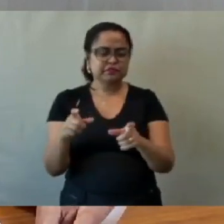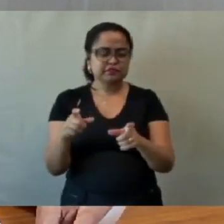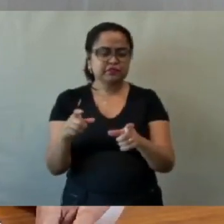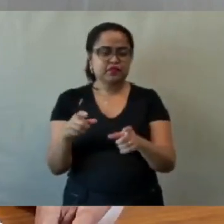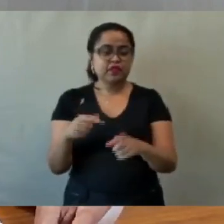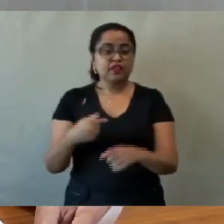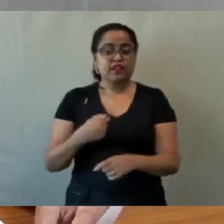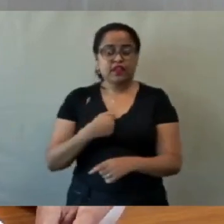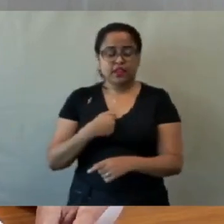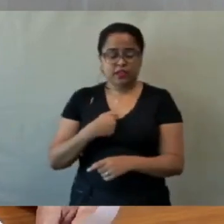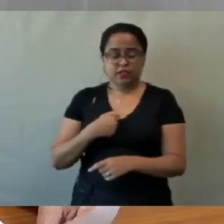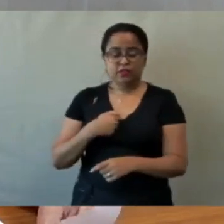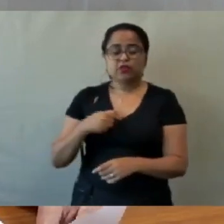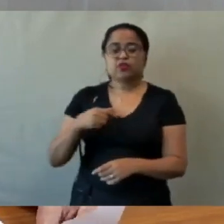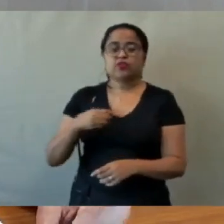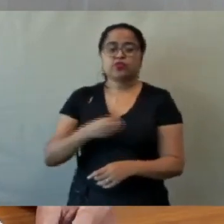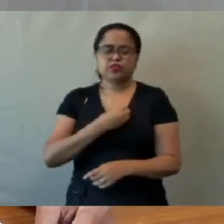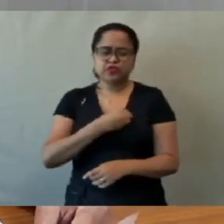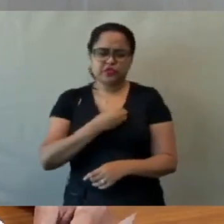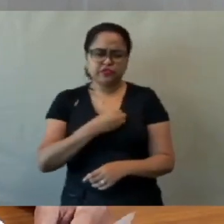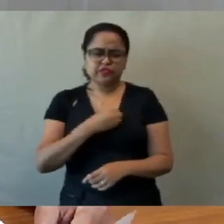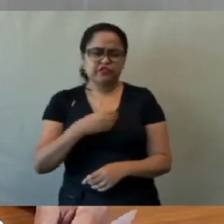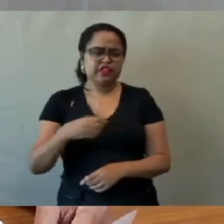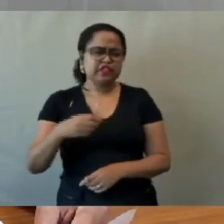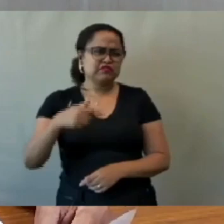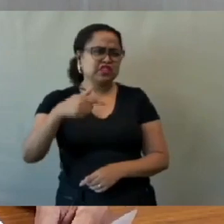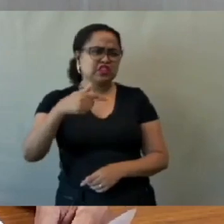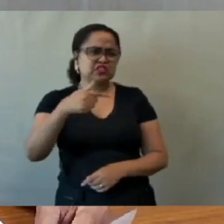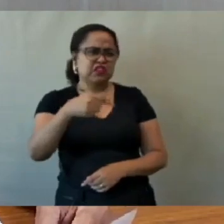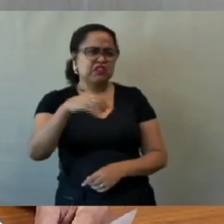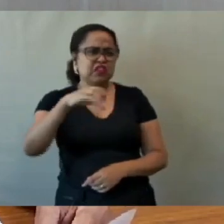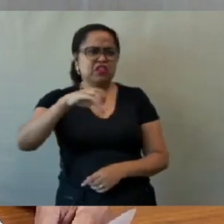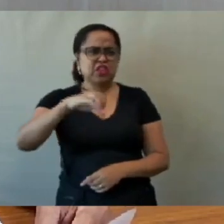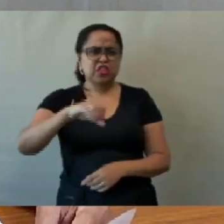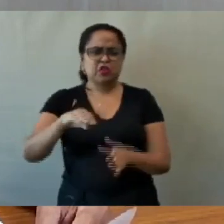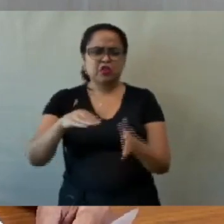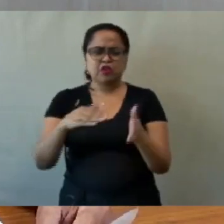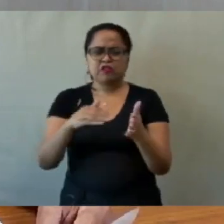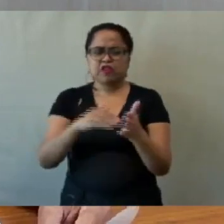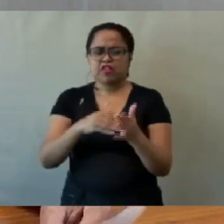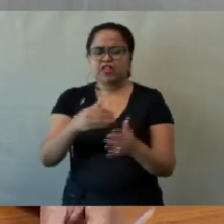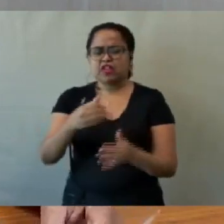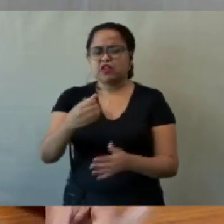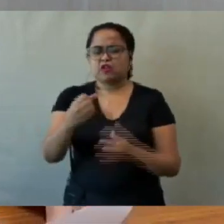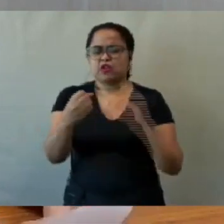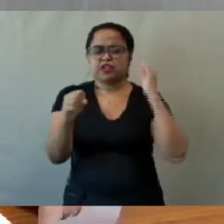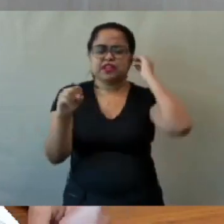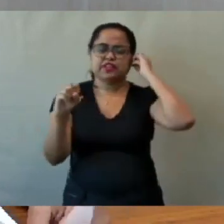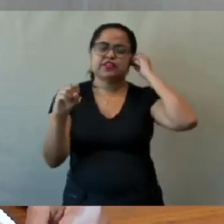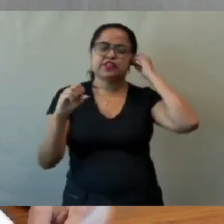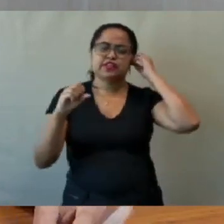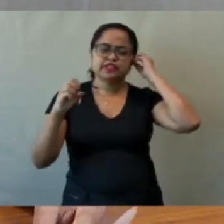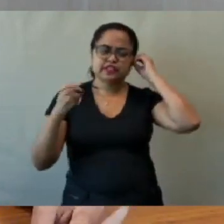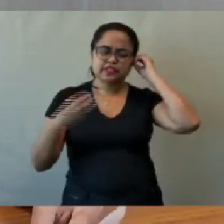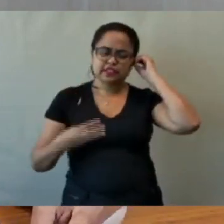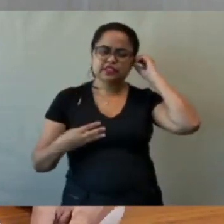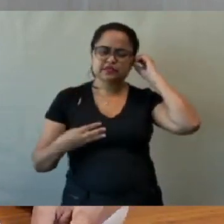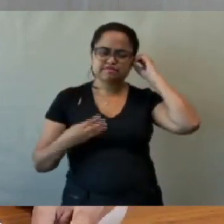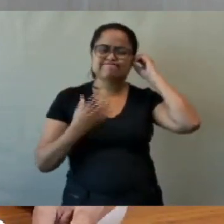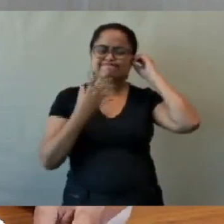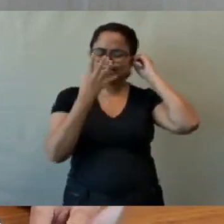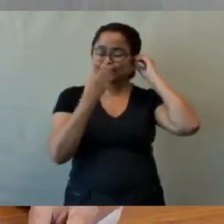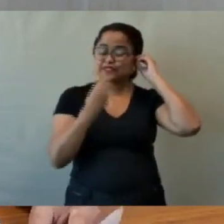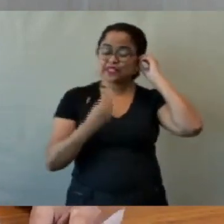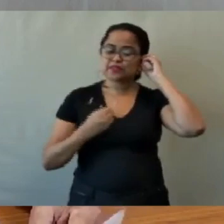1979 até 1983, que eu estava dentro daquela fazenda. Sério mesmo. Eu